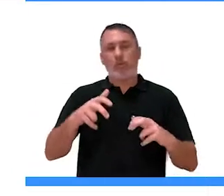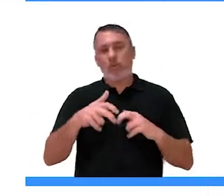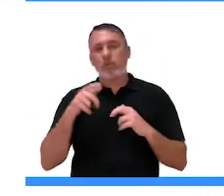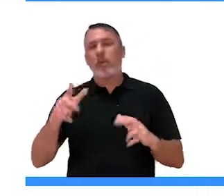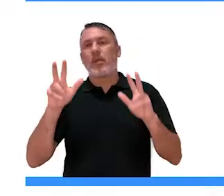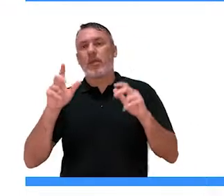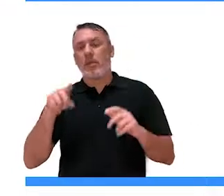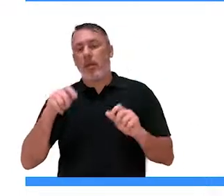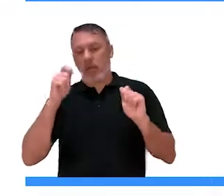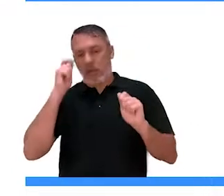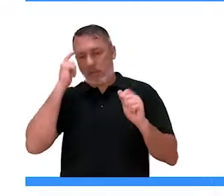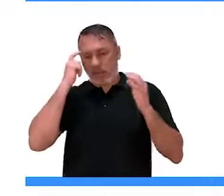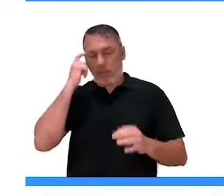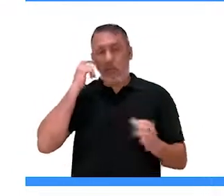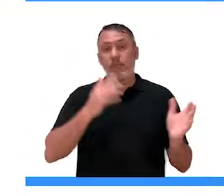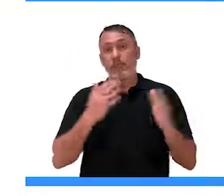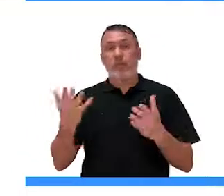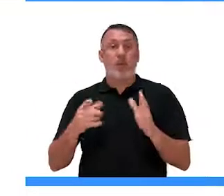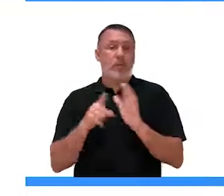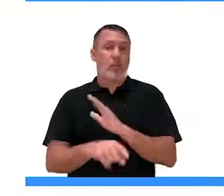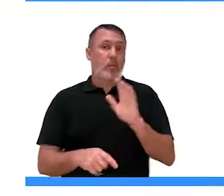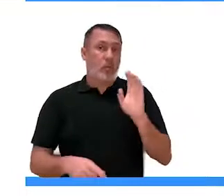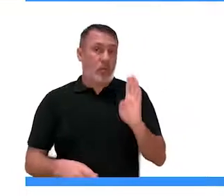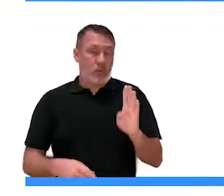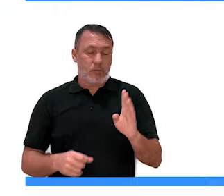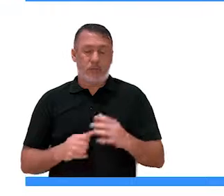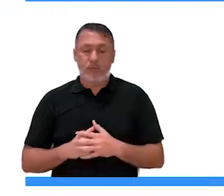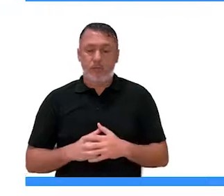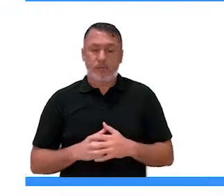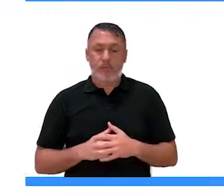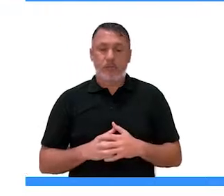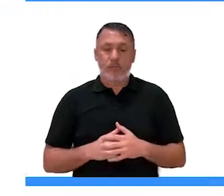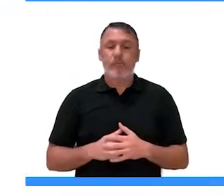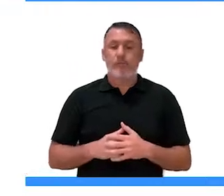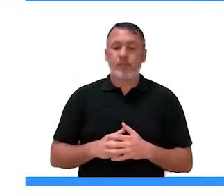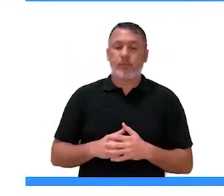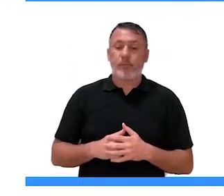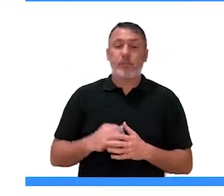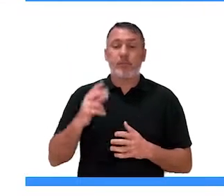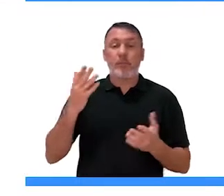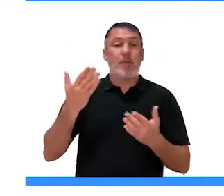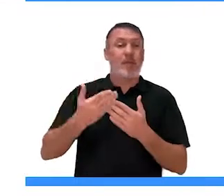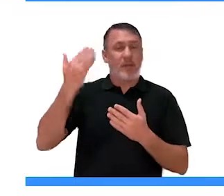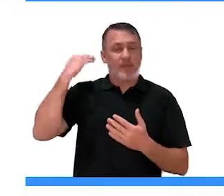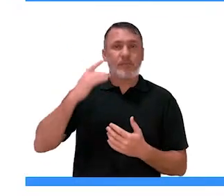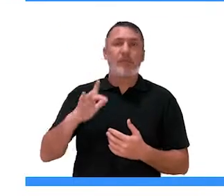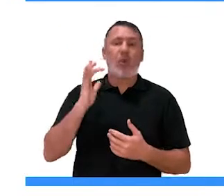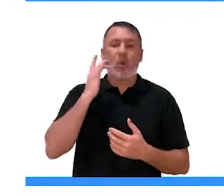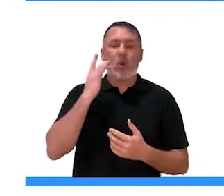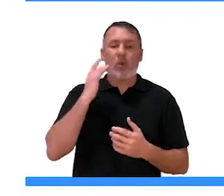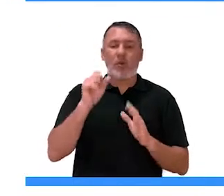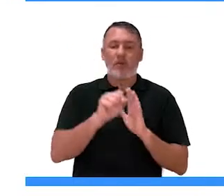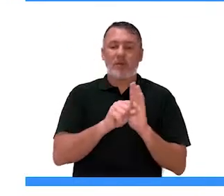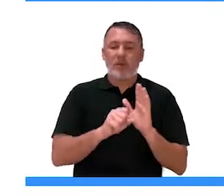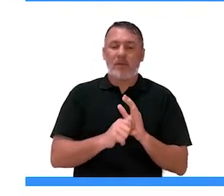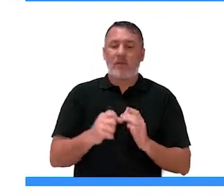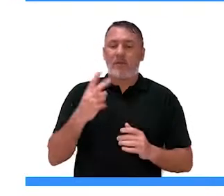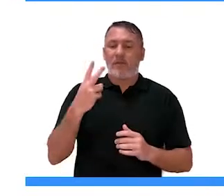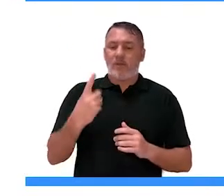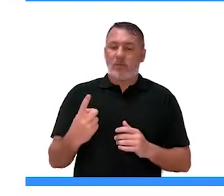por isso, a questão é a A. Vamos para a próxima questão. O ouro do século XXI,